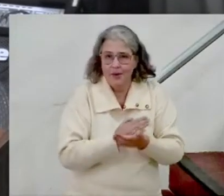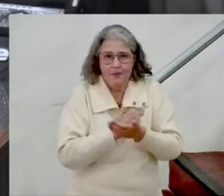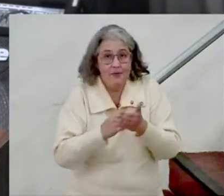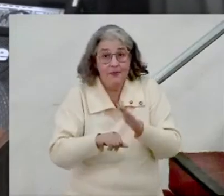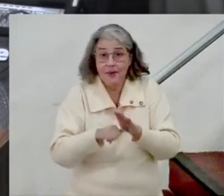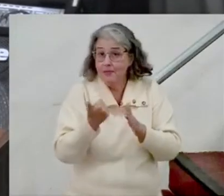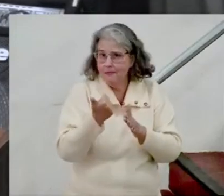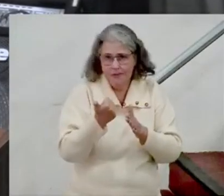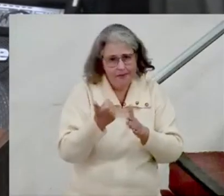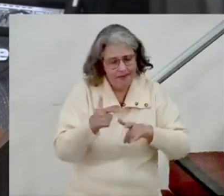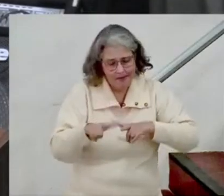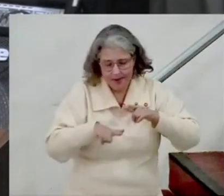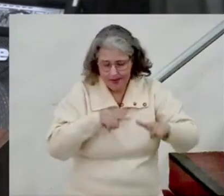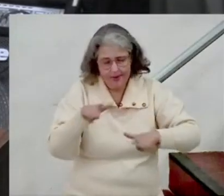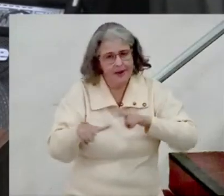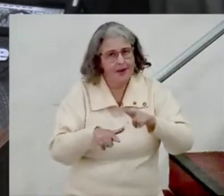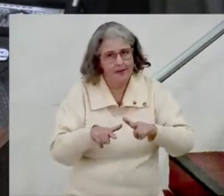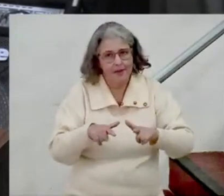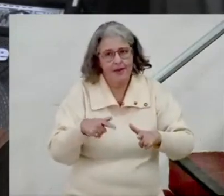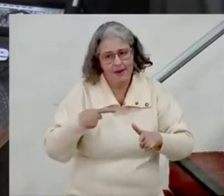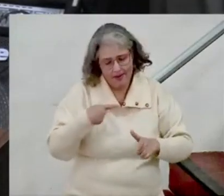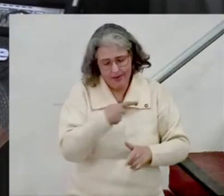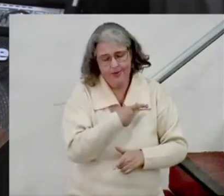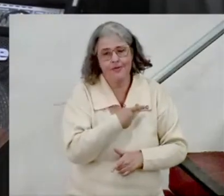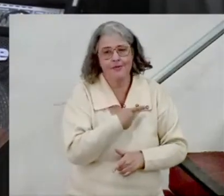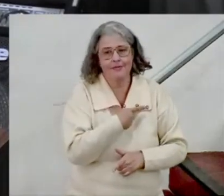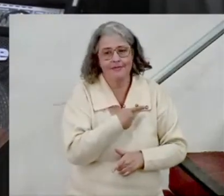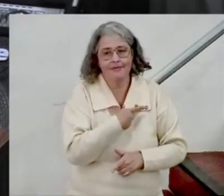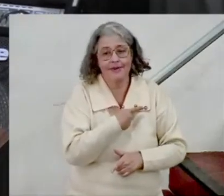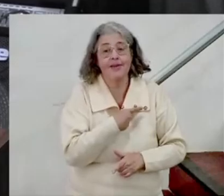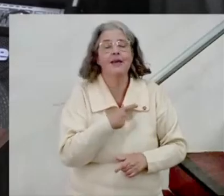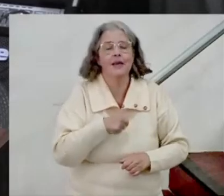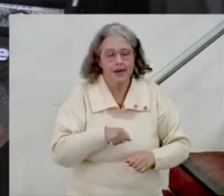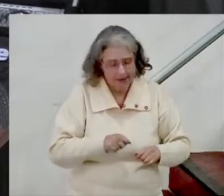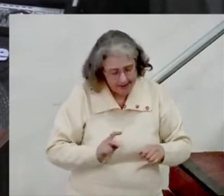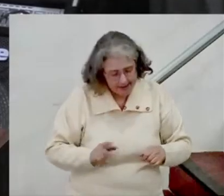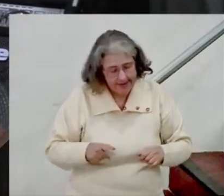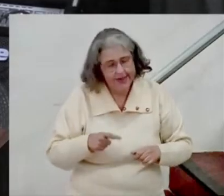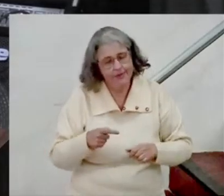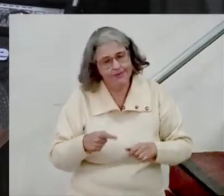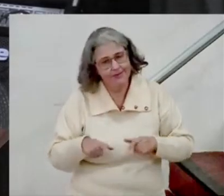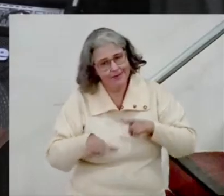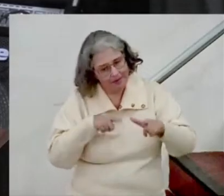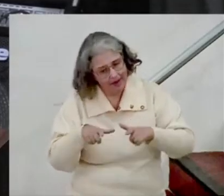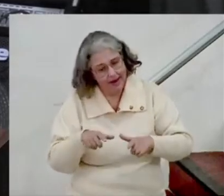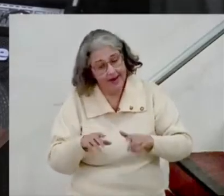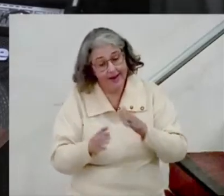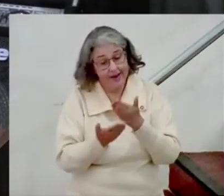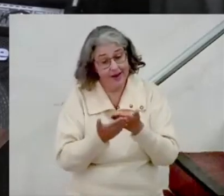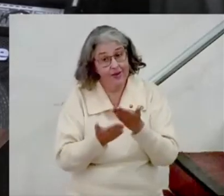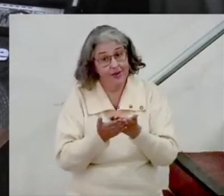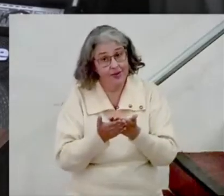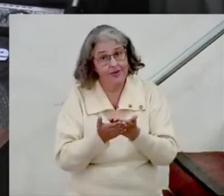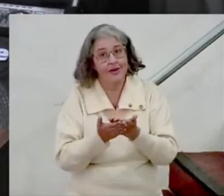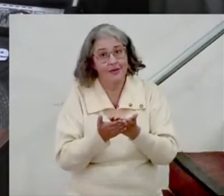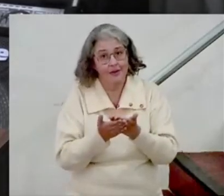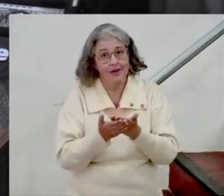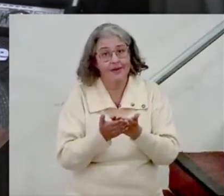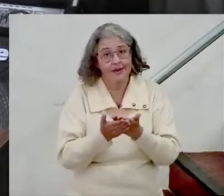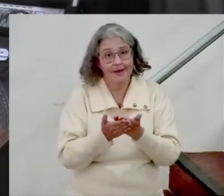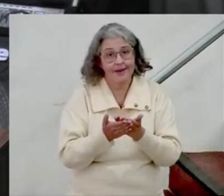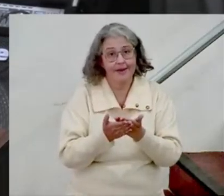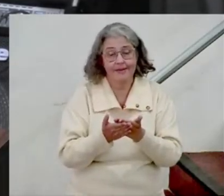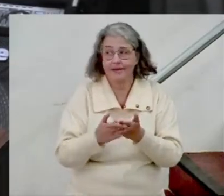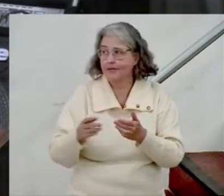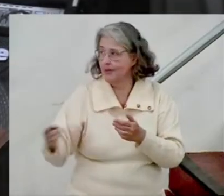como pastor e a igreja onde eu trabalhei como seminarista vindo de fora. Que é diferente quando você é seminarista na sua